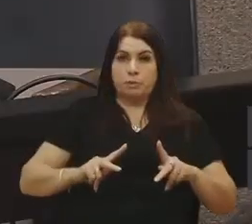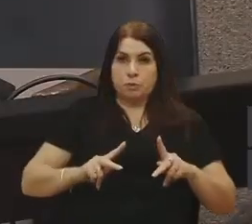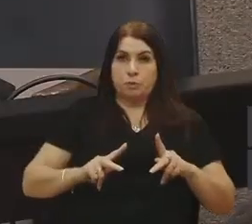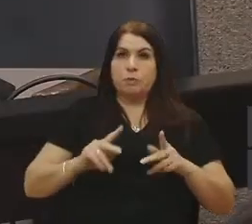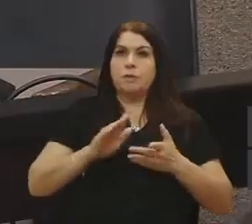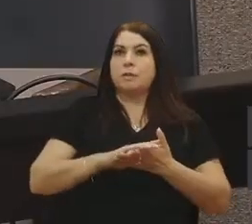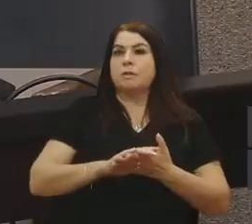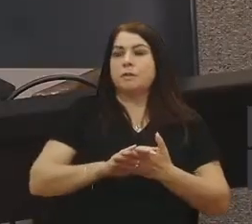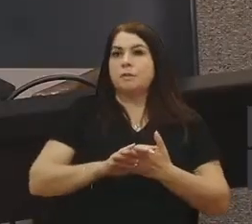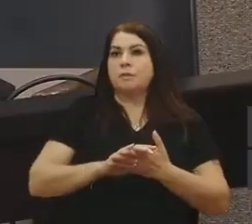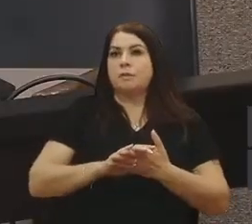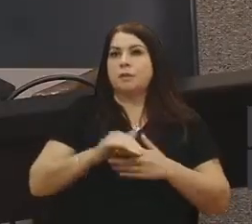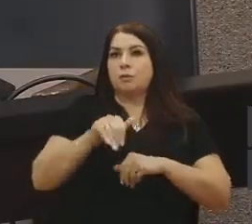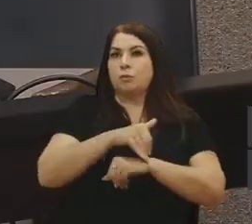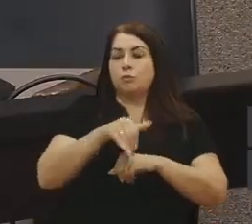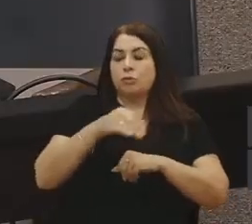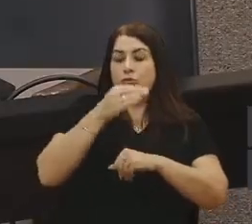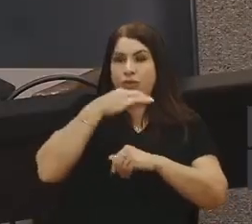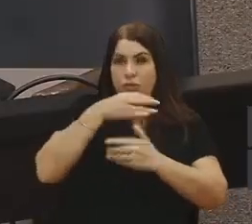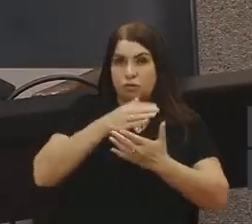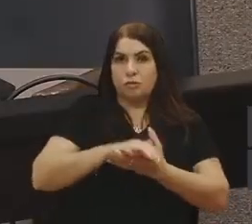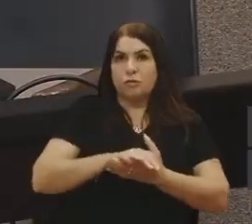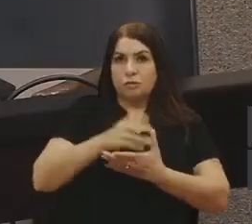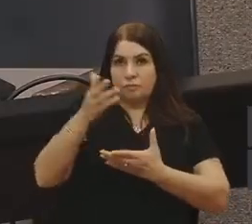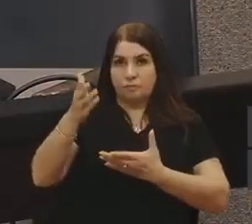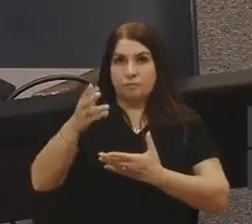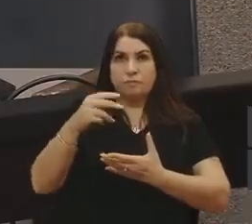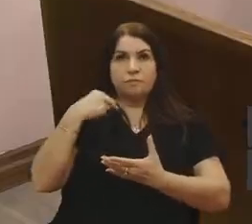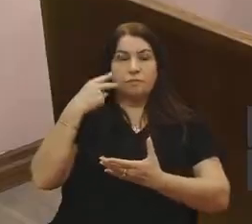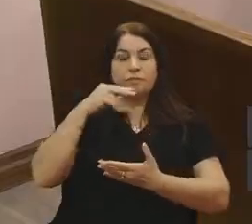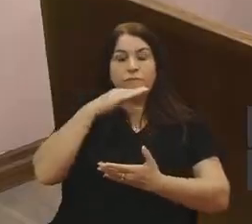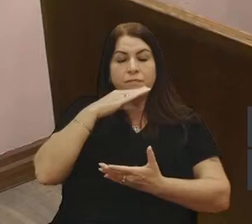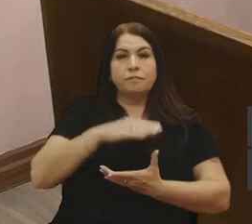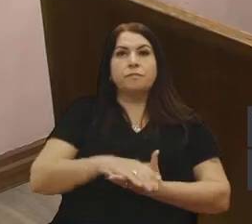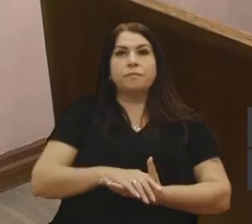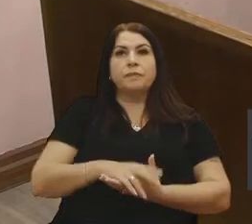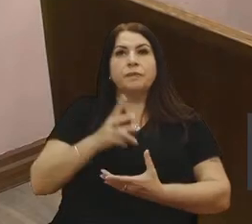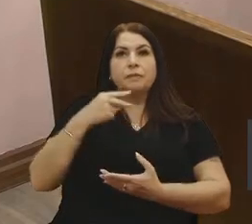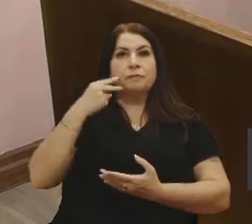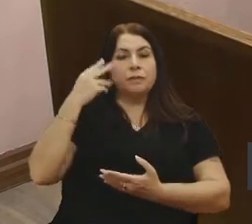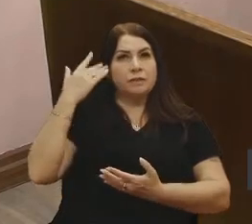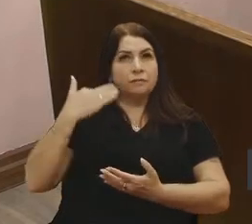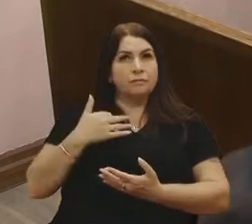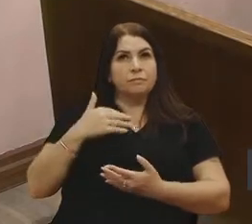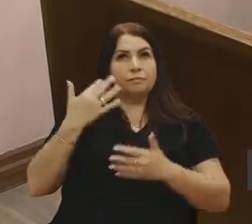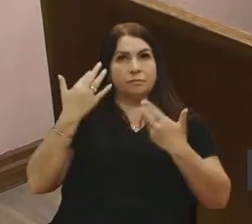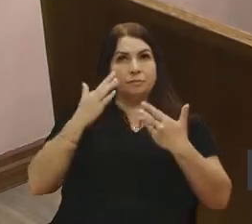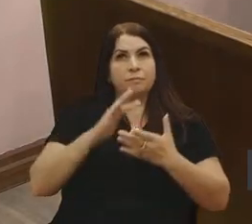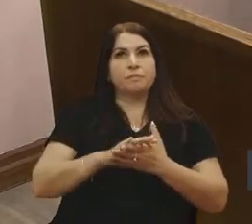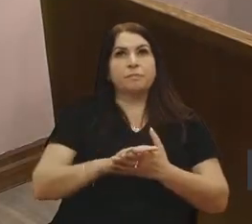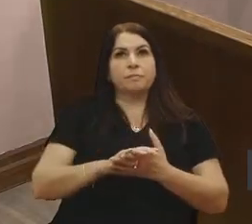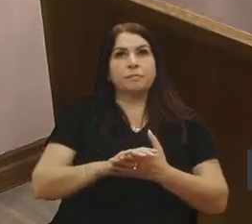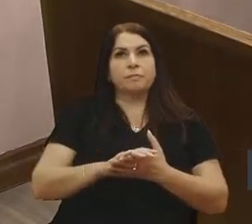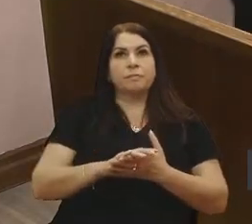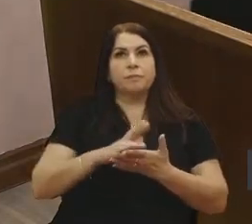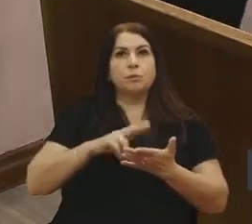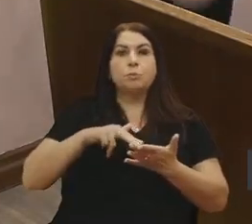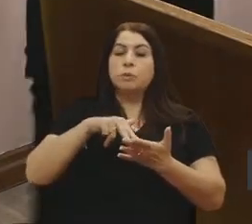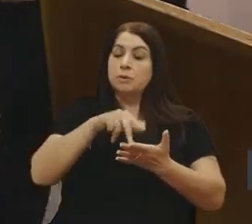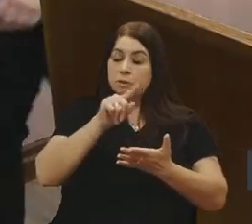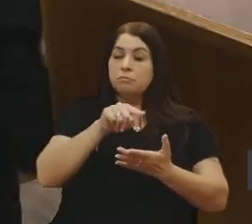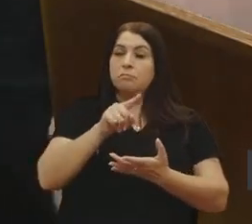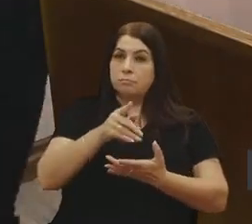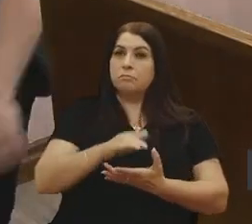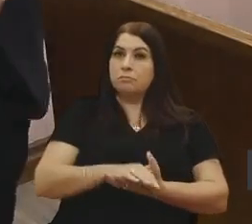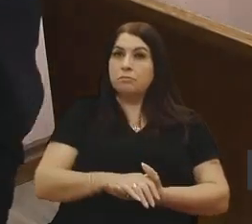que estão nas ruas de Caxias do Sul. Seu à parte, vereador Bortola. Vereadora Daiane Melo, parabéns pelo seu posicionamento. Exatamente